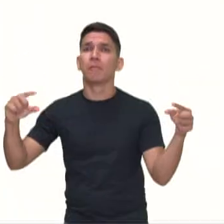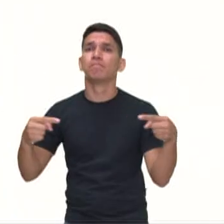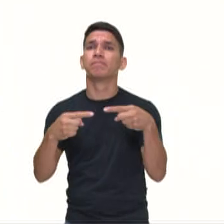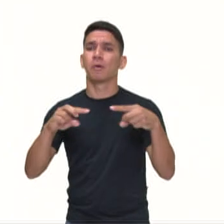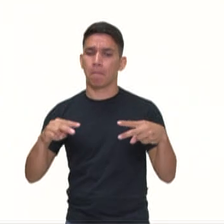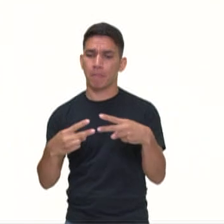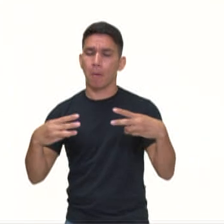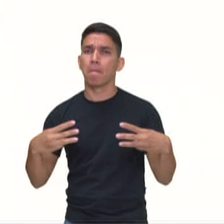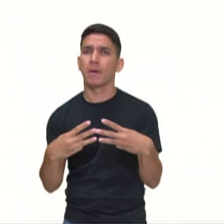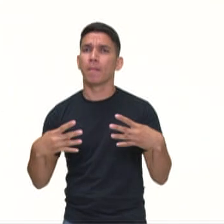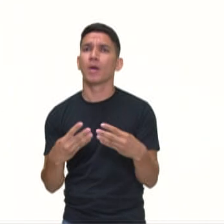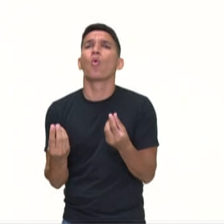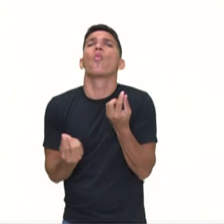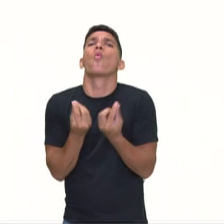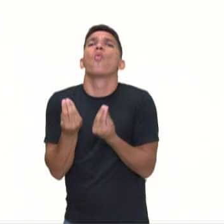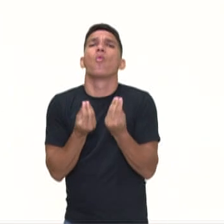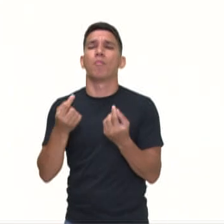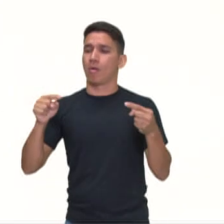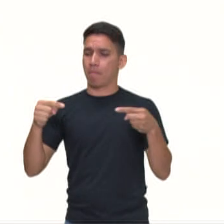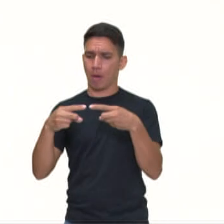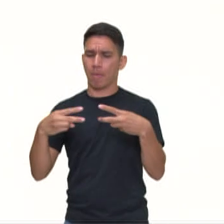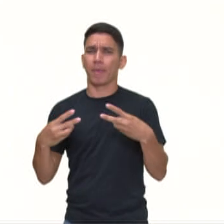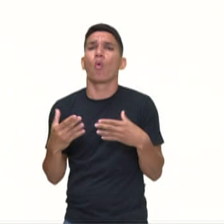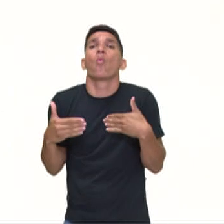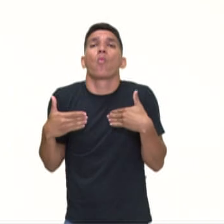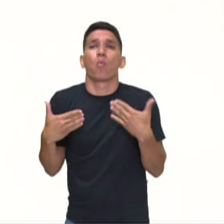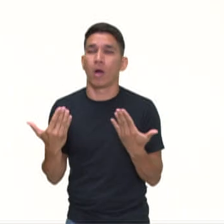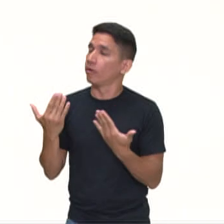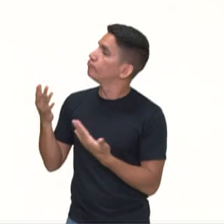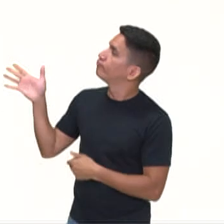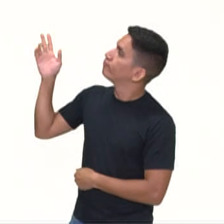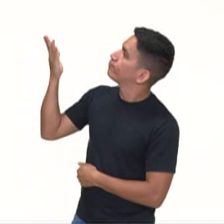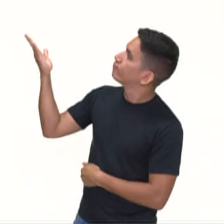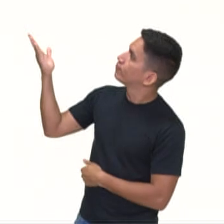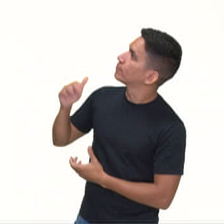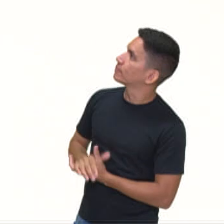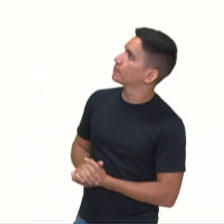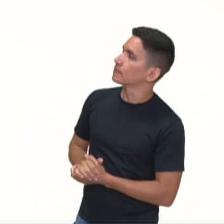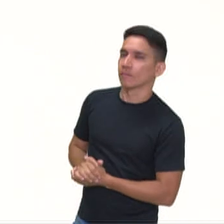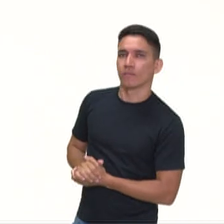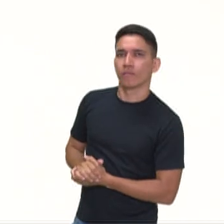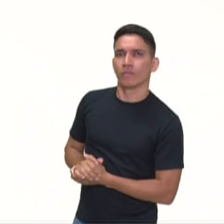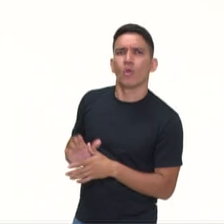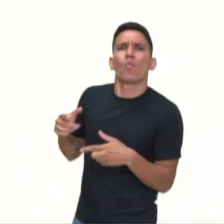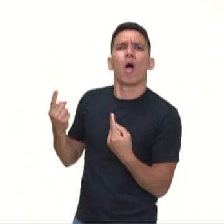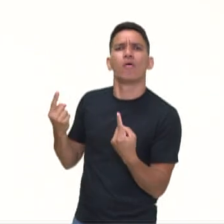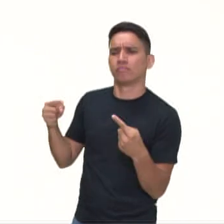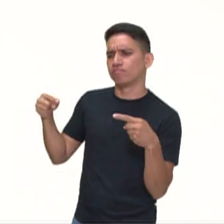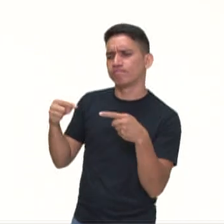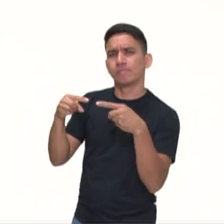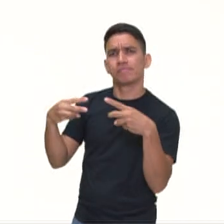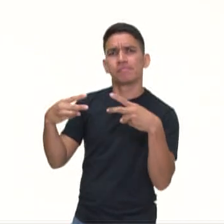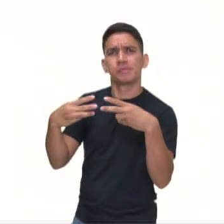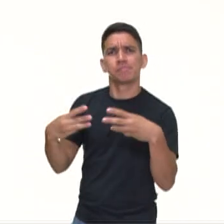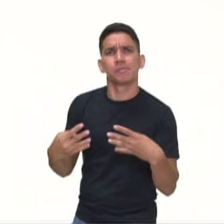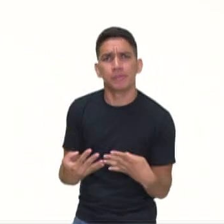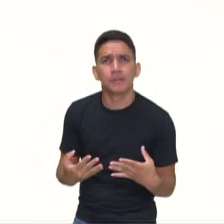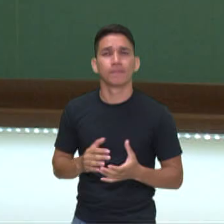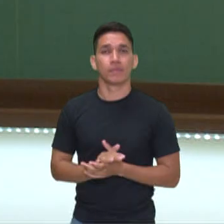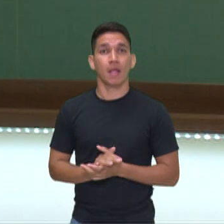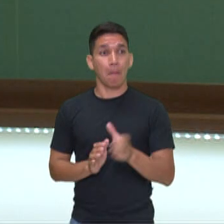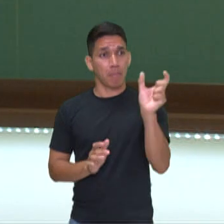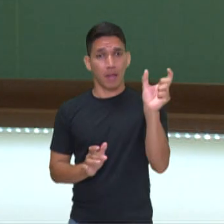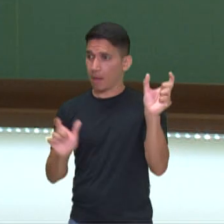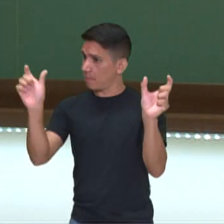Snow, breakfast, hat, jacket, gloves, sneaker, go sledding. Cada uma das palavras representa uma